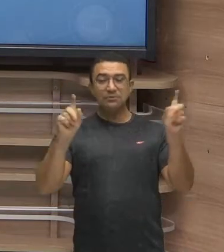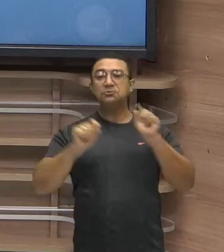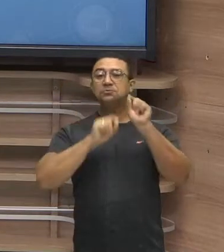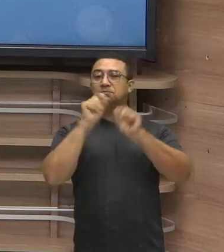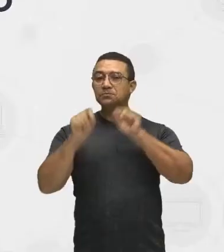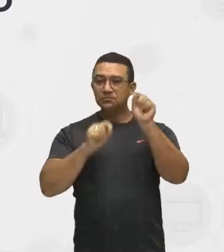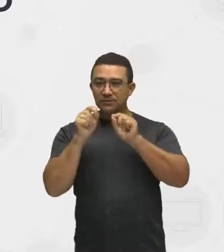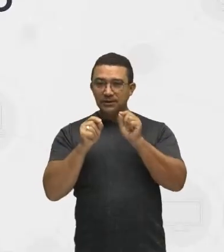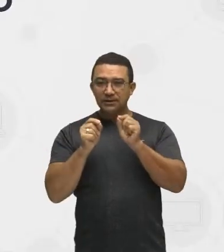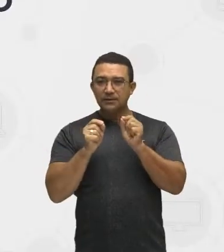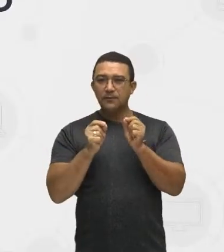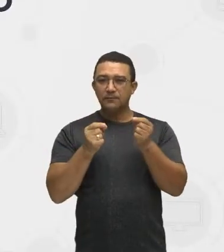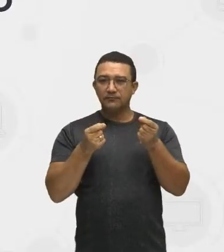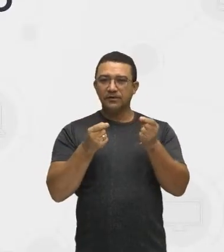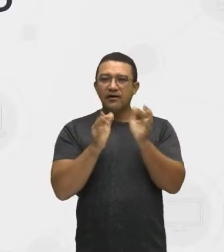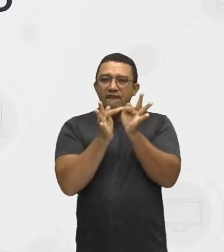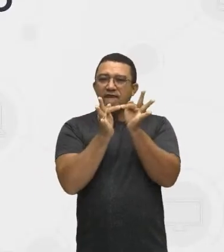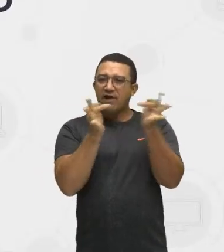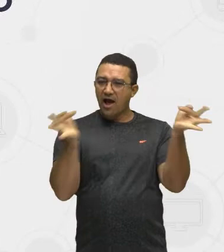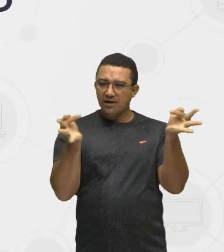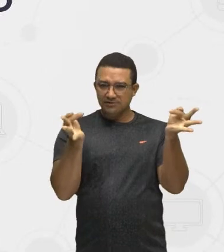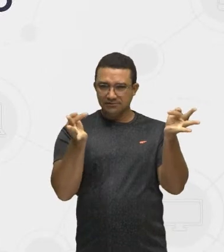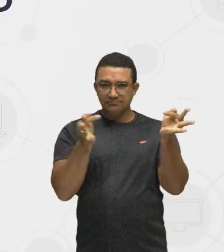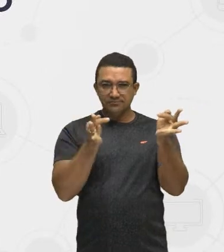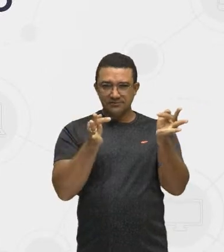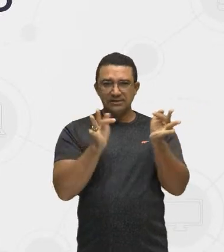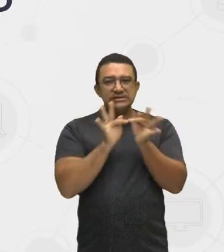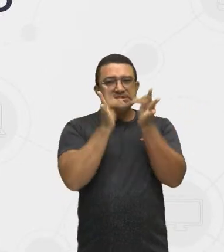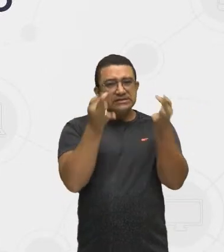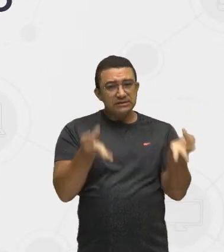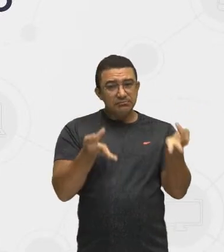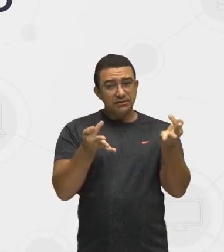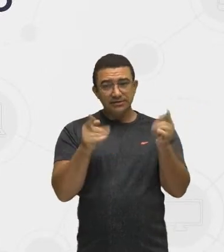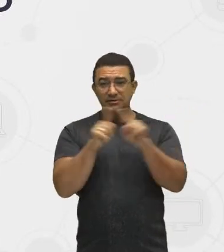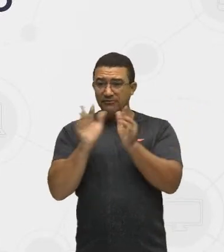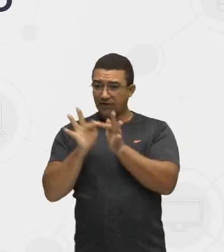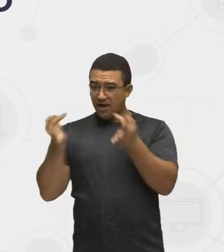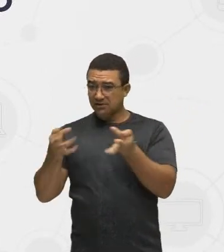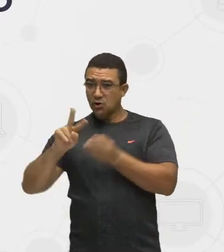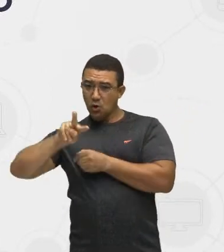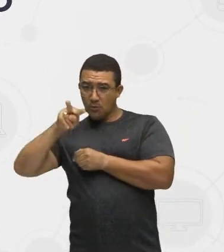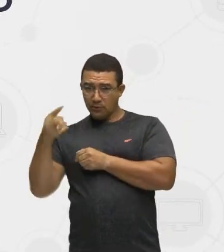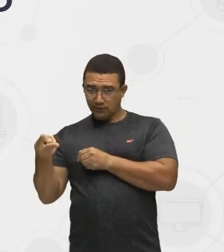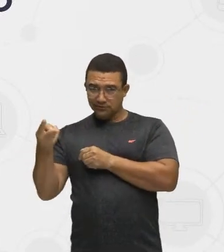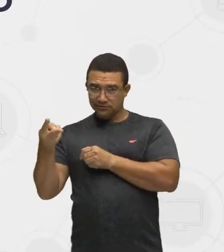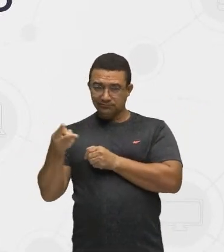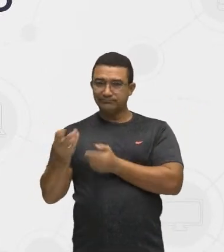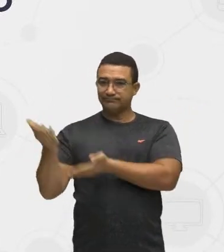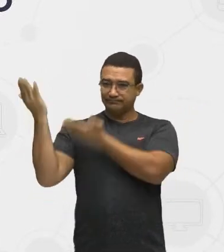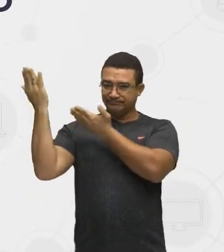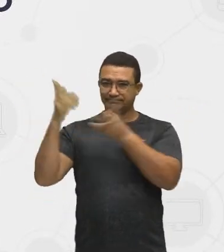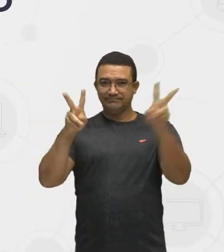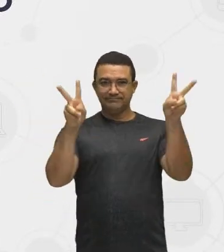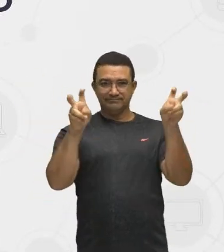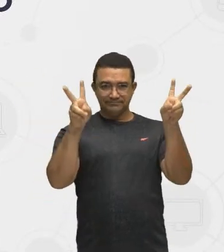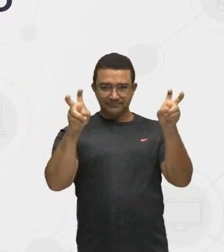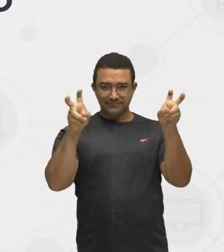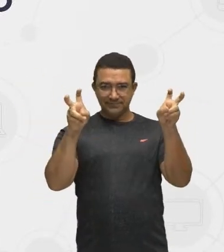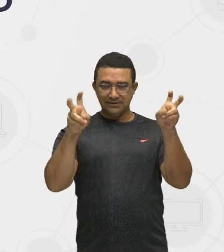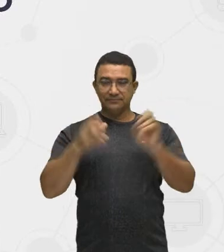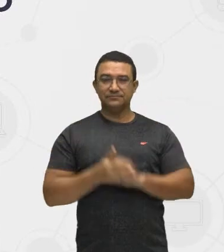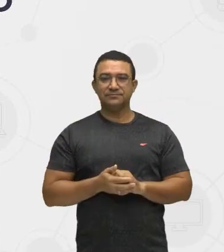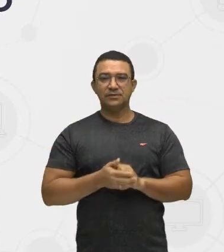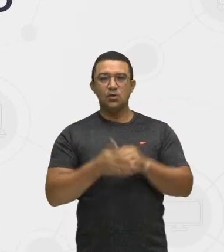de período simples e período composto. Olha só. Então, aula de hoje, aula 206, língua portuguesa, classificação do